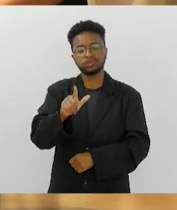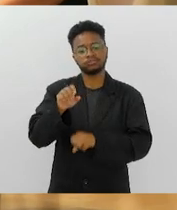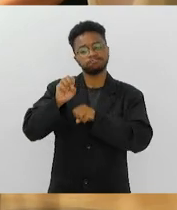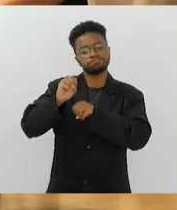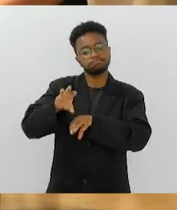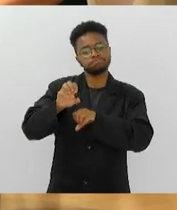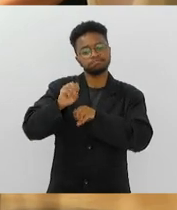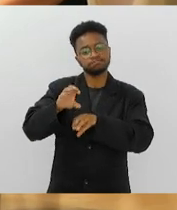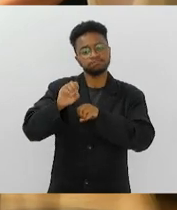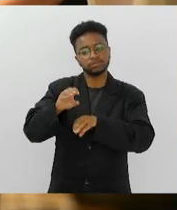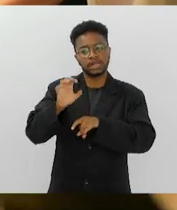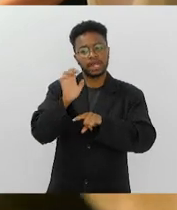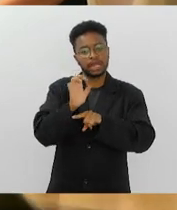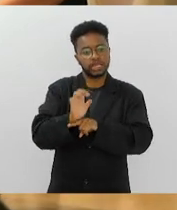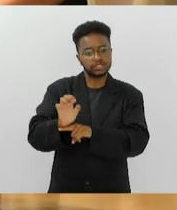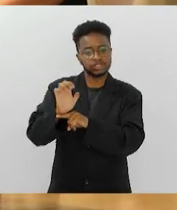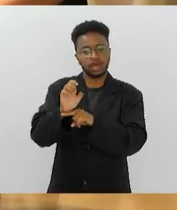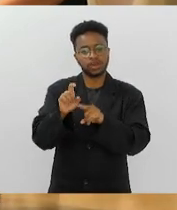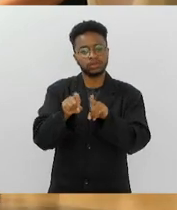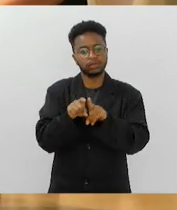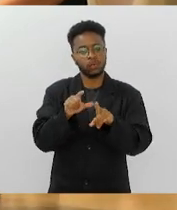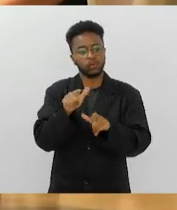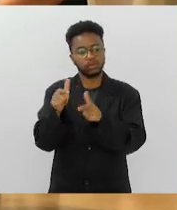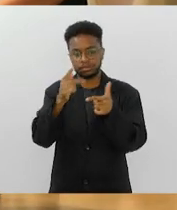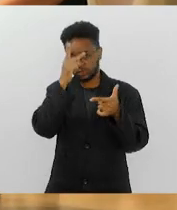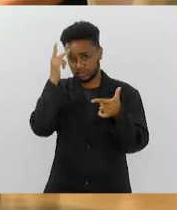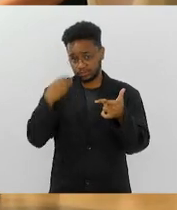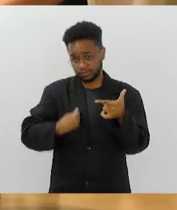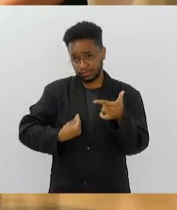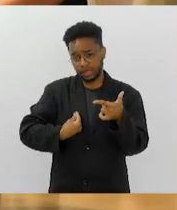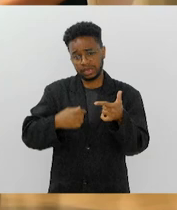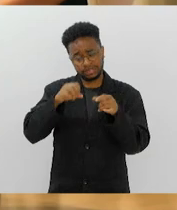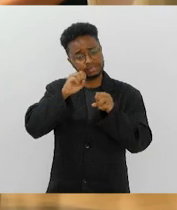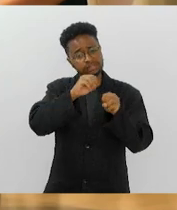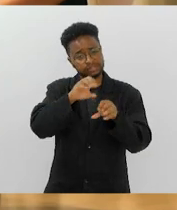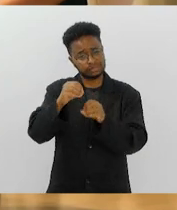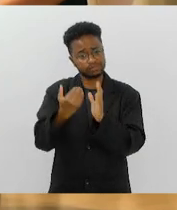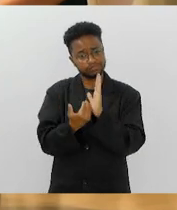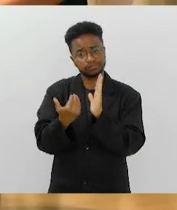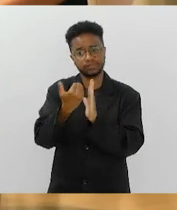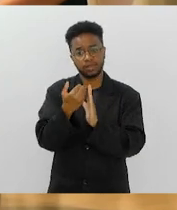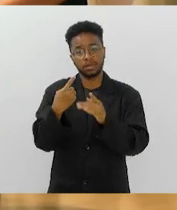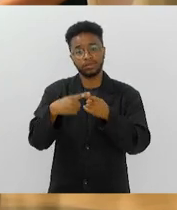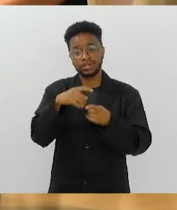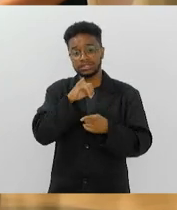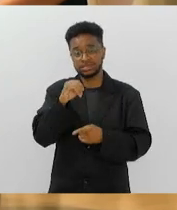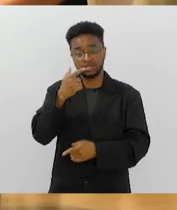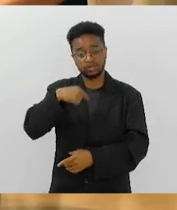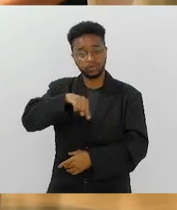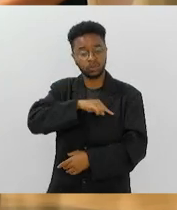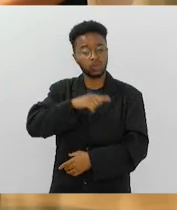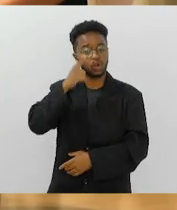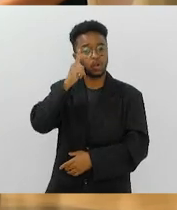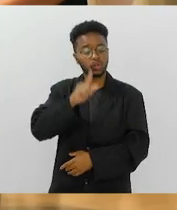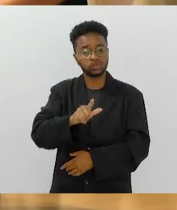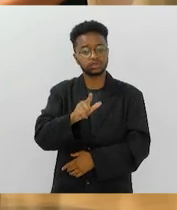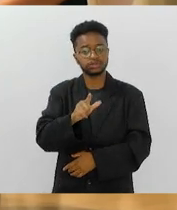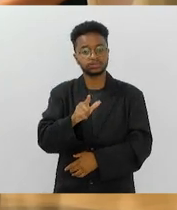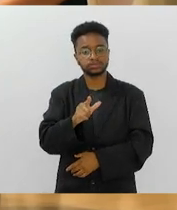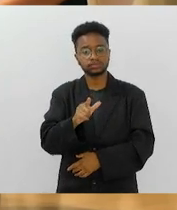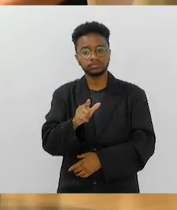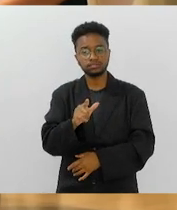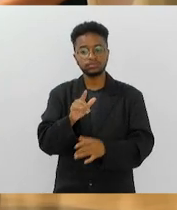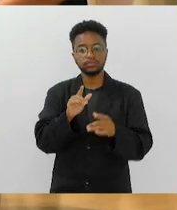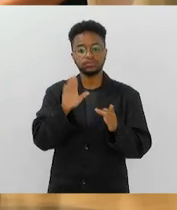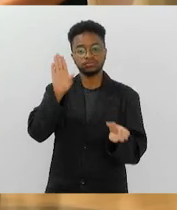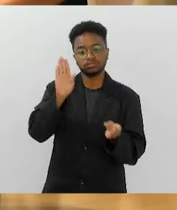os estados, colegas aqui presentes, muita coisa, né? Se nós pudéssemos definir essa